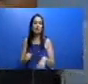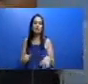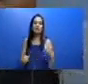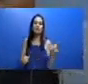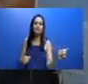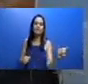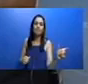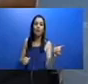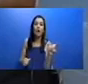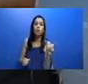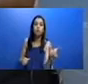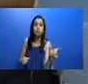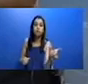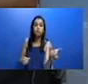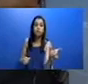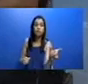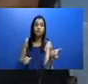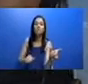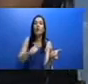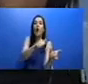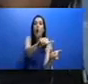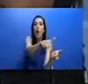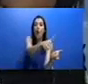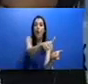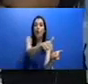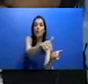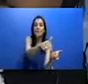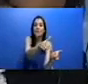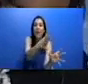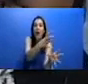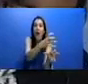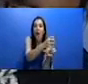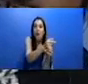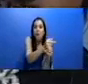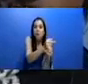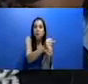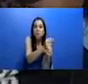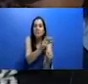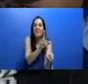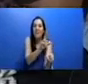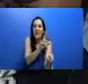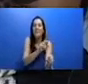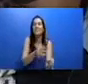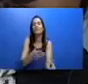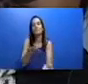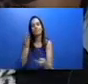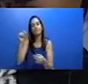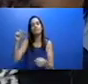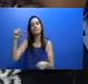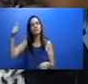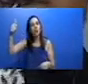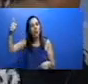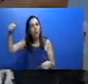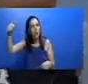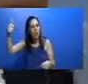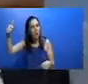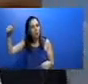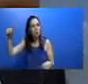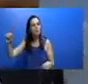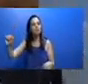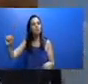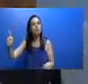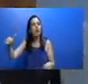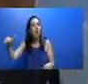Mais um pacote, mais R$ 11,00. Então, eu vou somar aqui, olha, no meu algoritmo, por quê? Eu